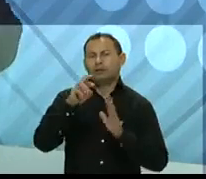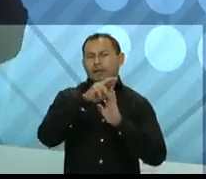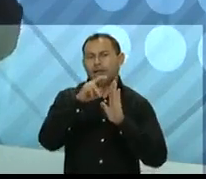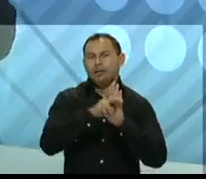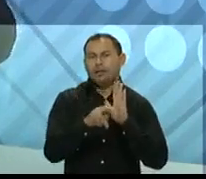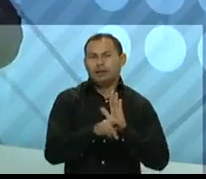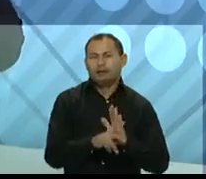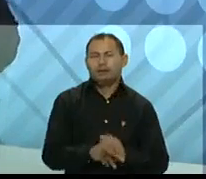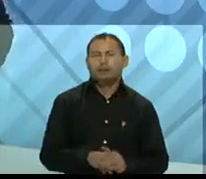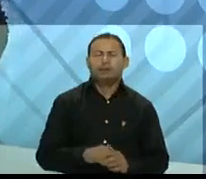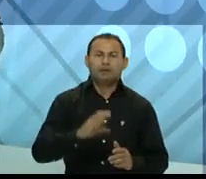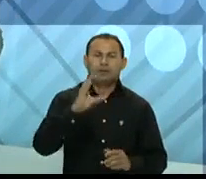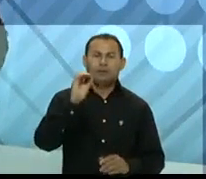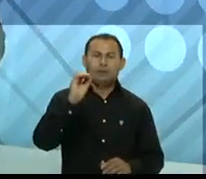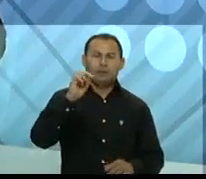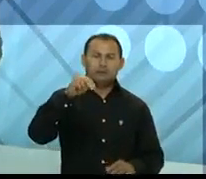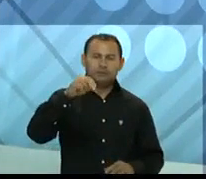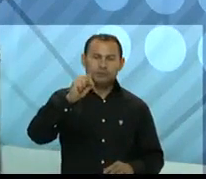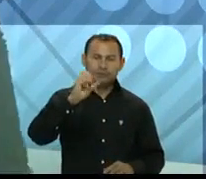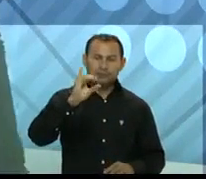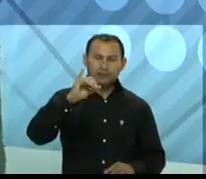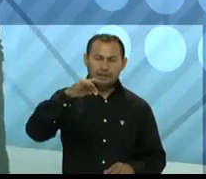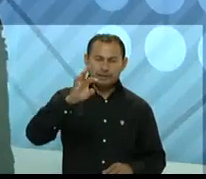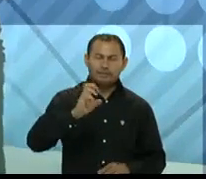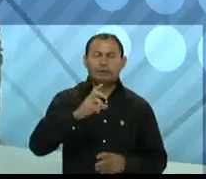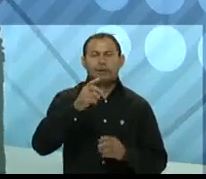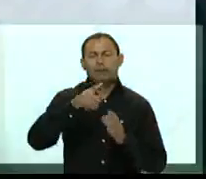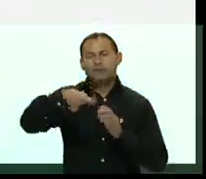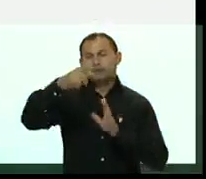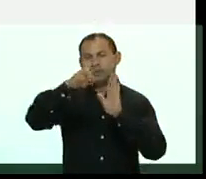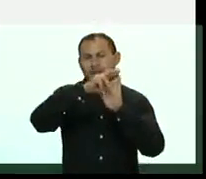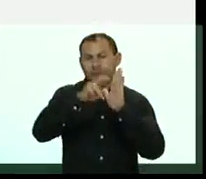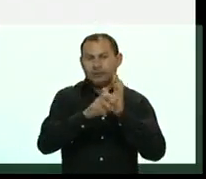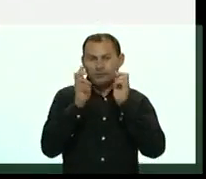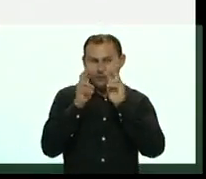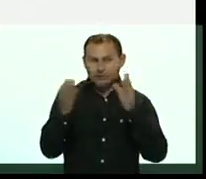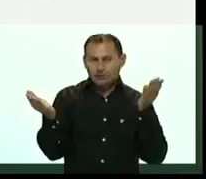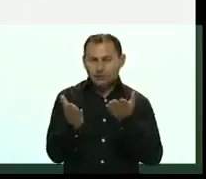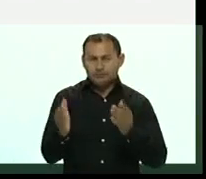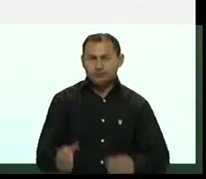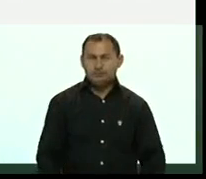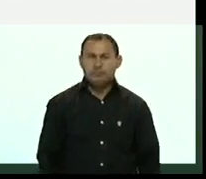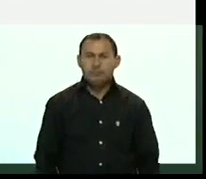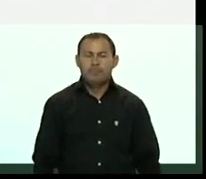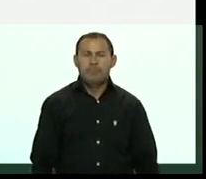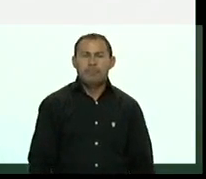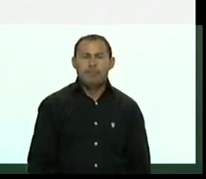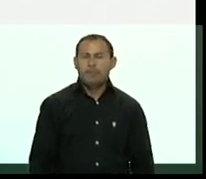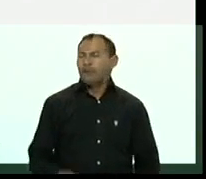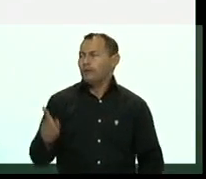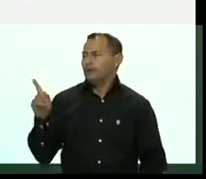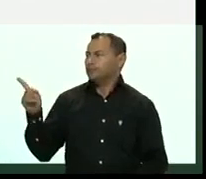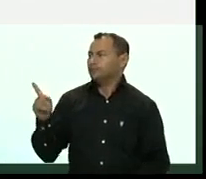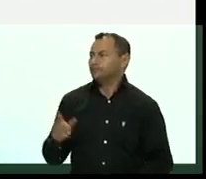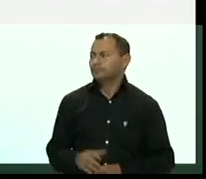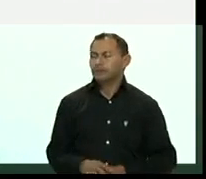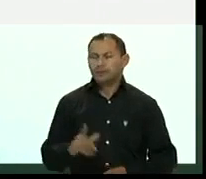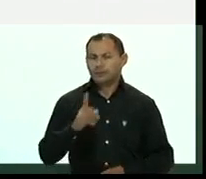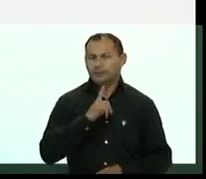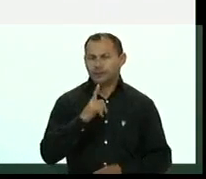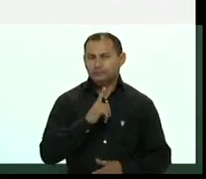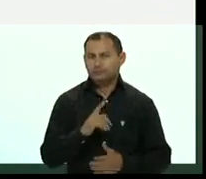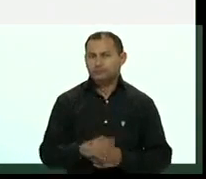do quociente, que é a próxima regra que nós vamos ver agora. Vamos ao quadro. Então, neste caso aqui, olha o que eu